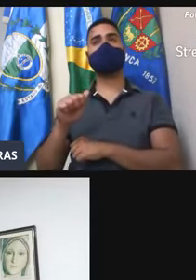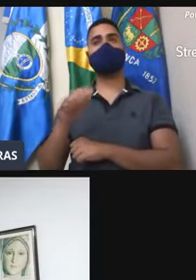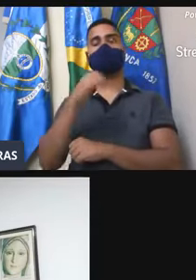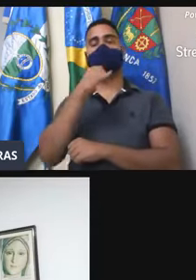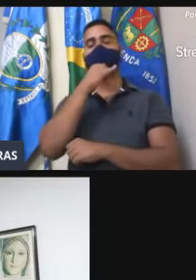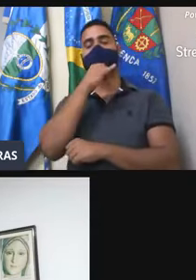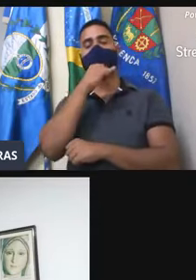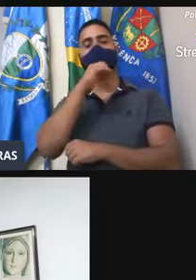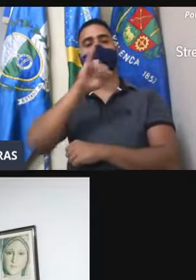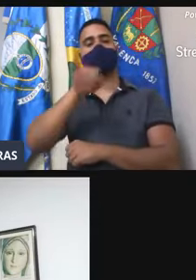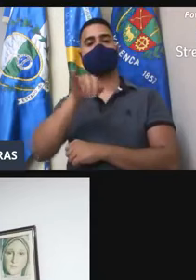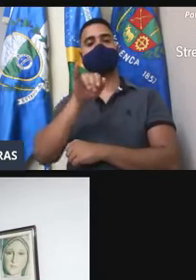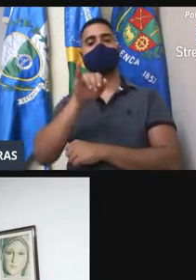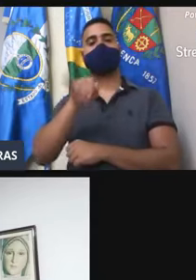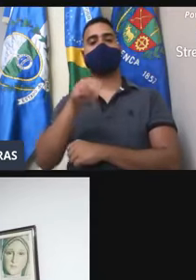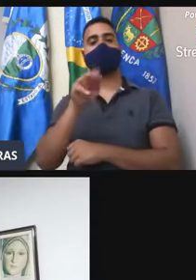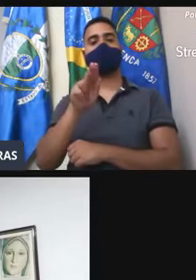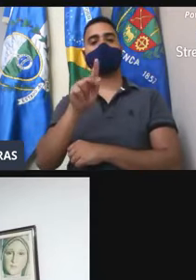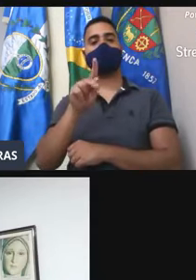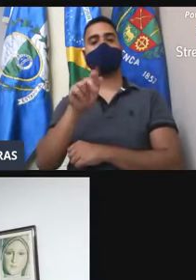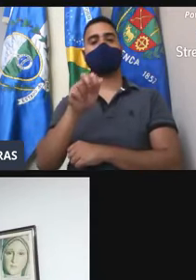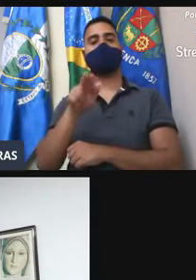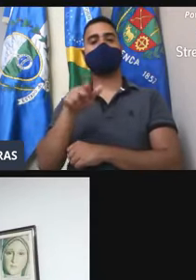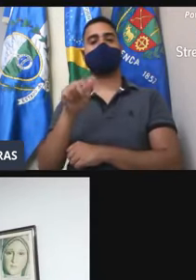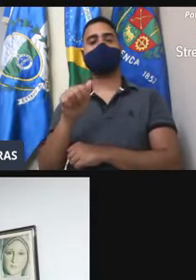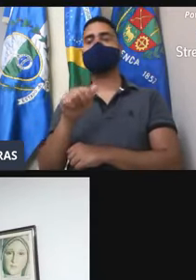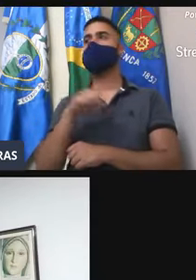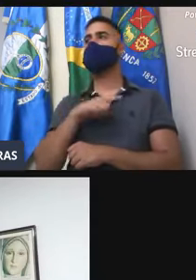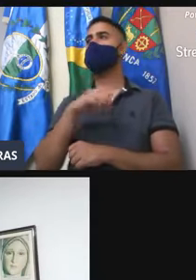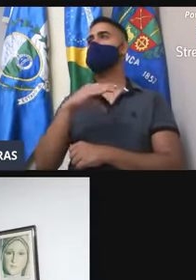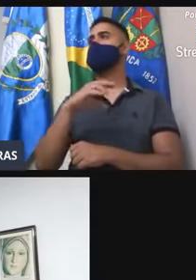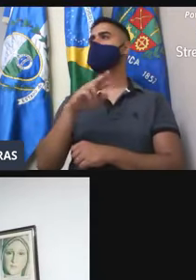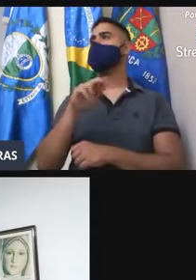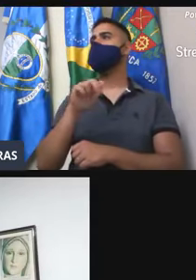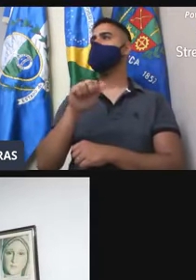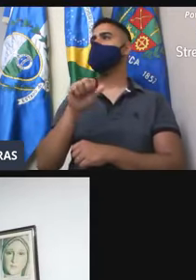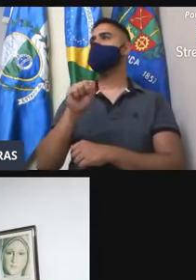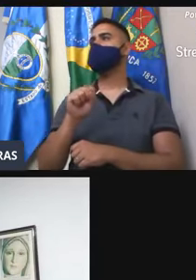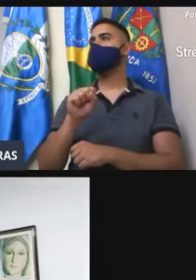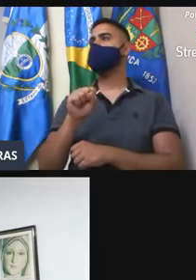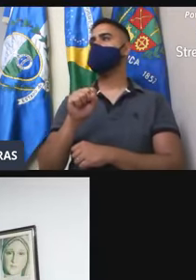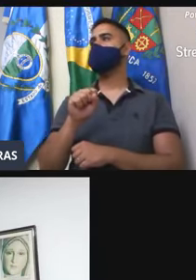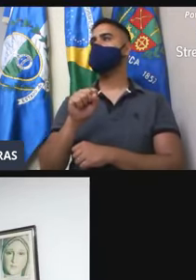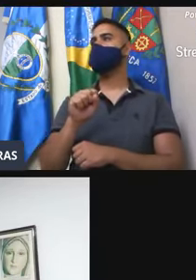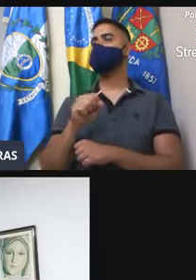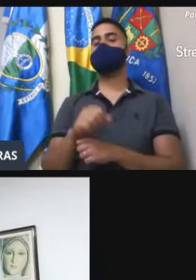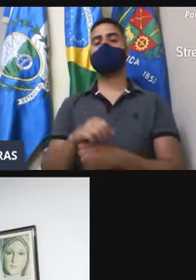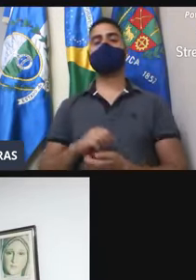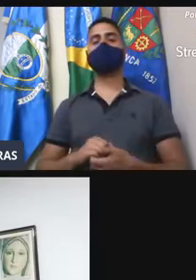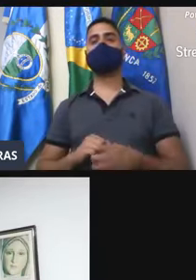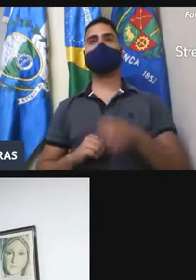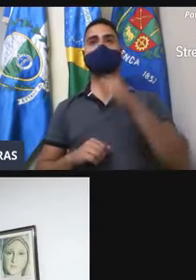temos? O CRAS do Paraná. O CRAS. Queria que você né,